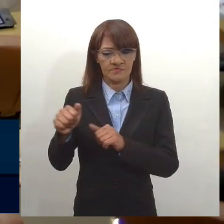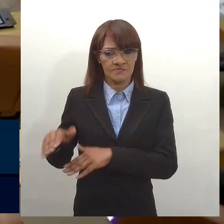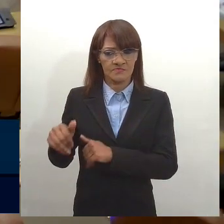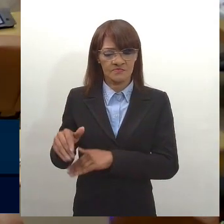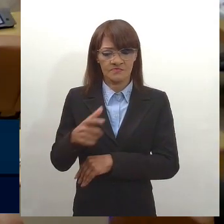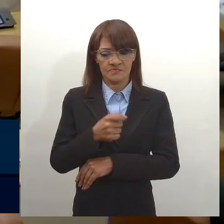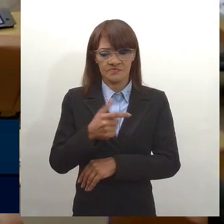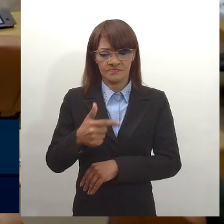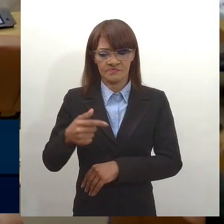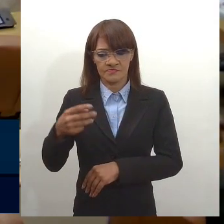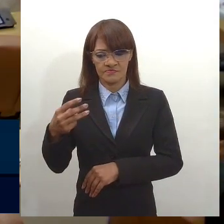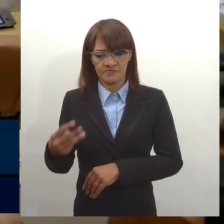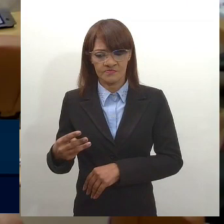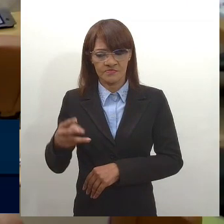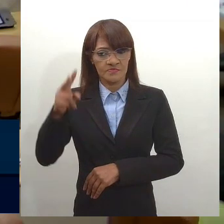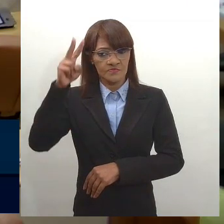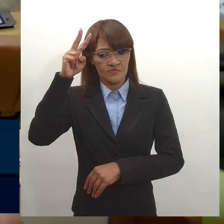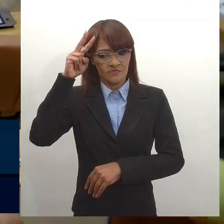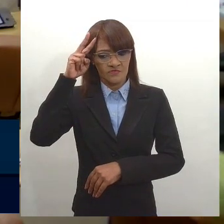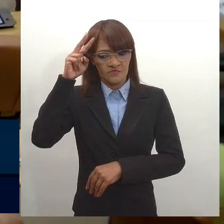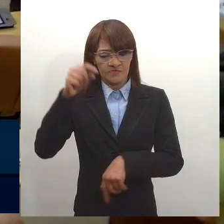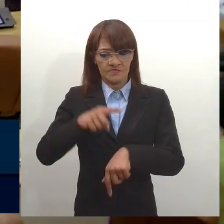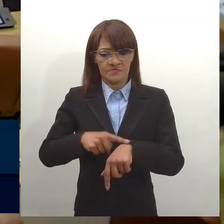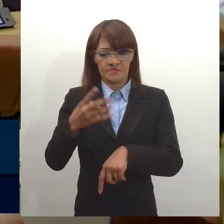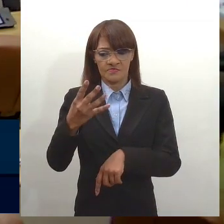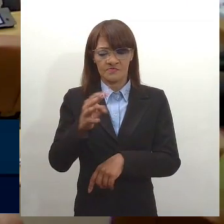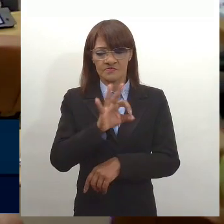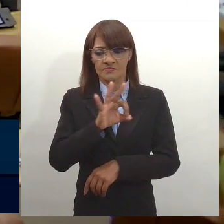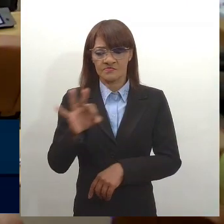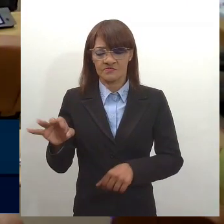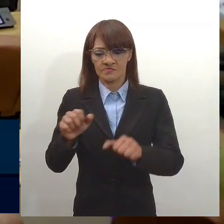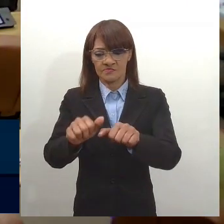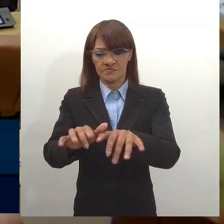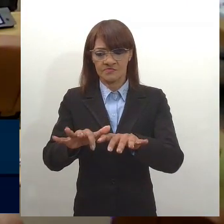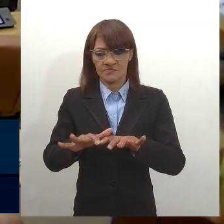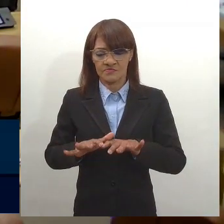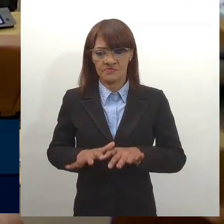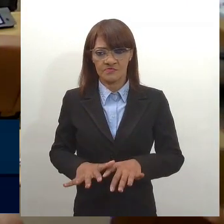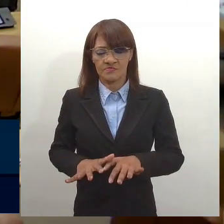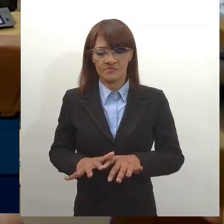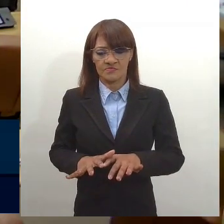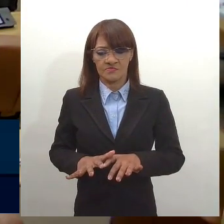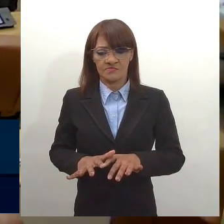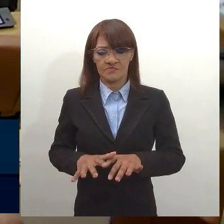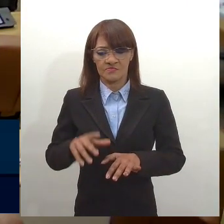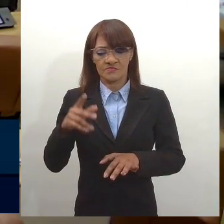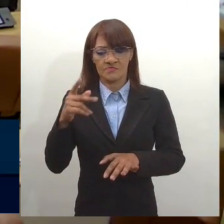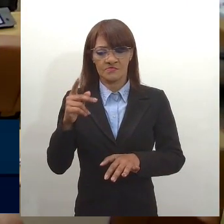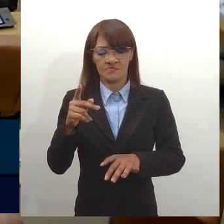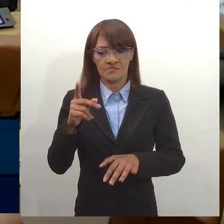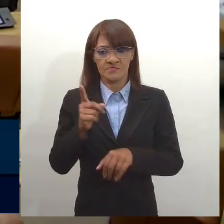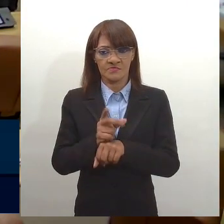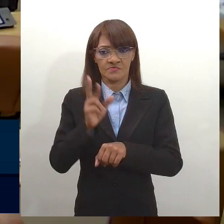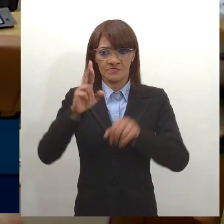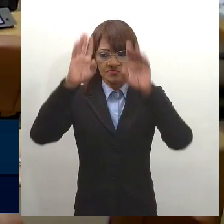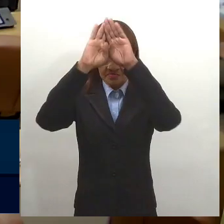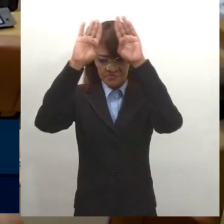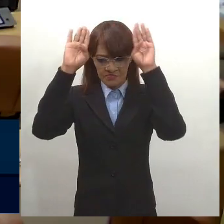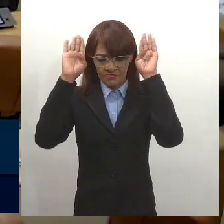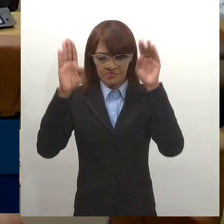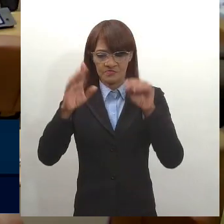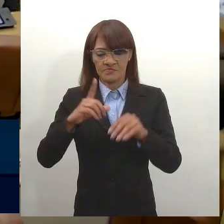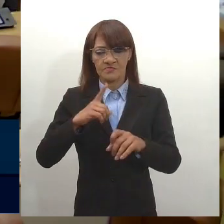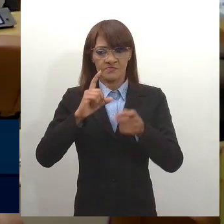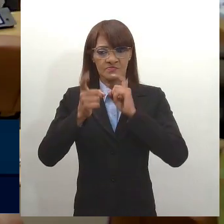às 16 horas no plenário, de autoria do deputado Dr. Samuel Carvalho, teremos sessão especial de entrega de título